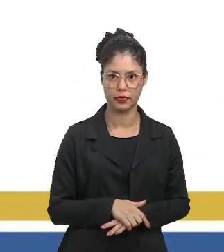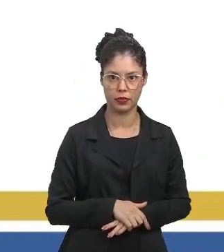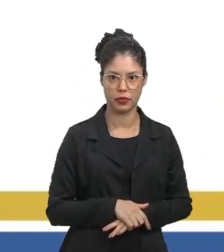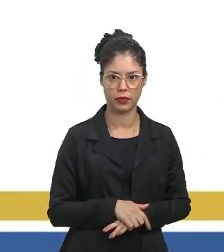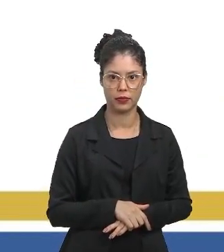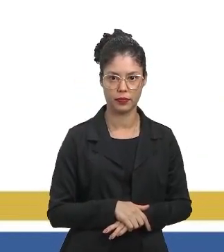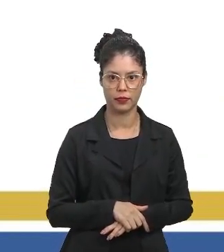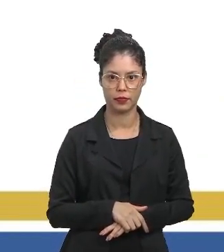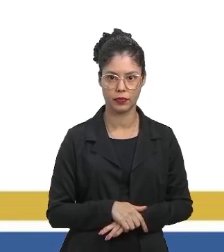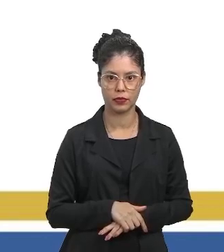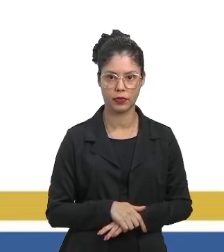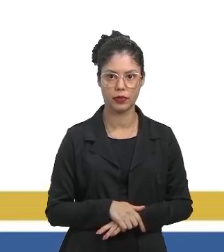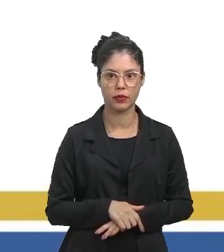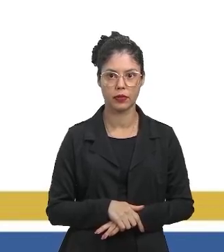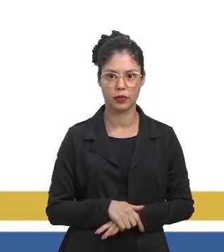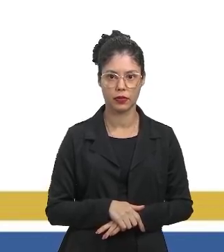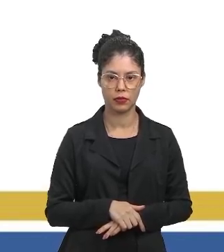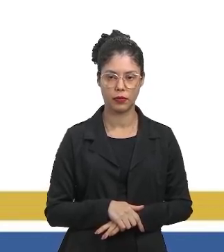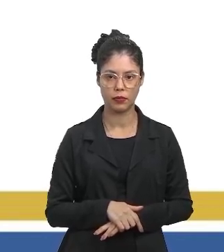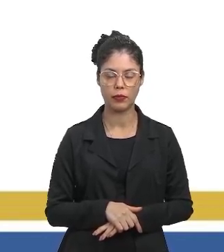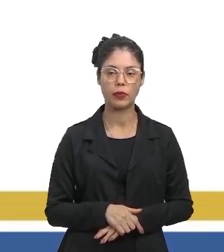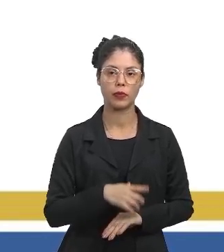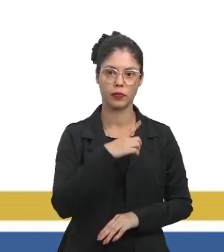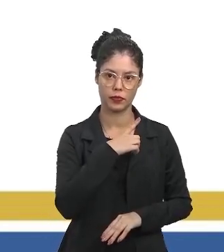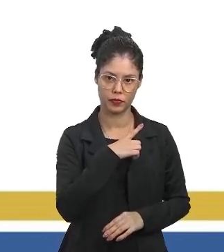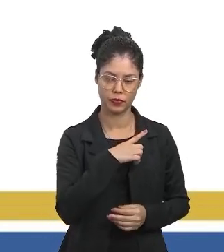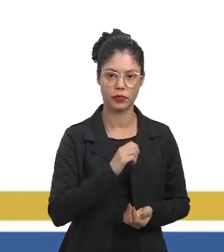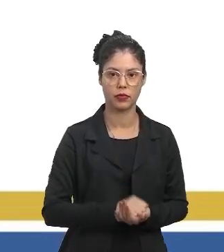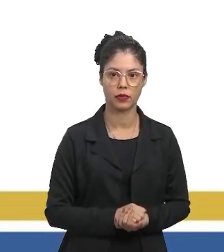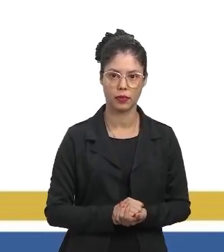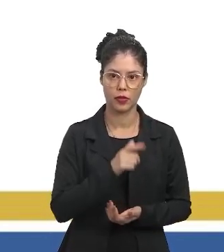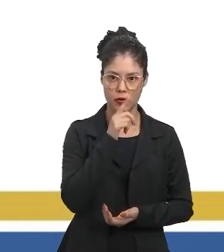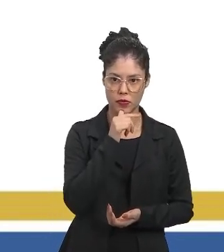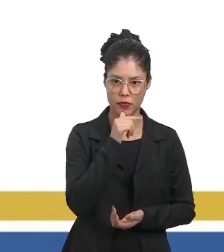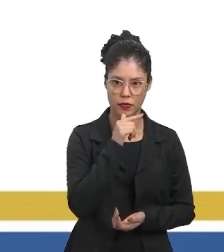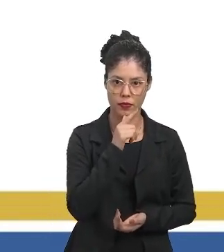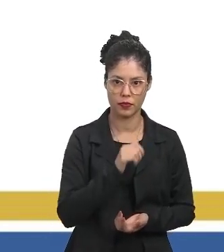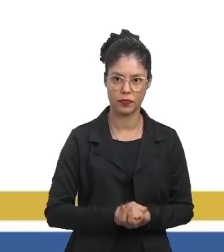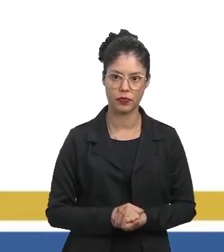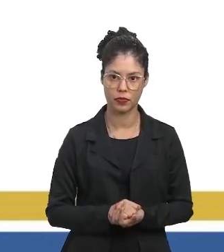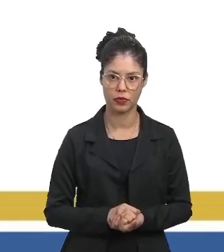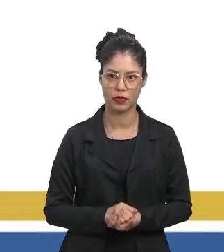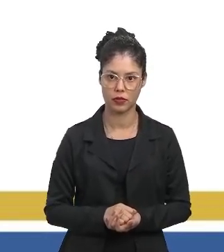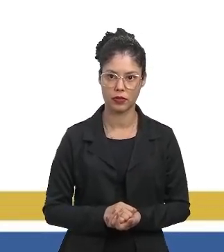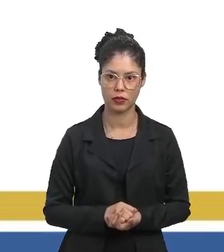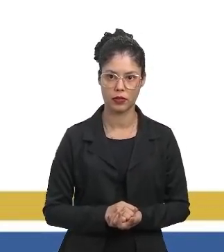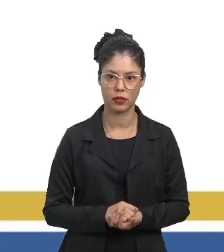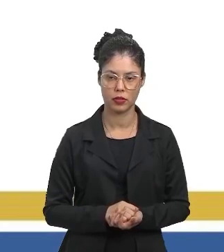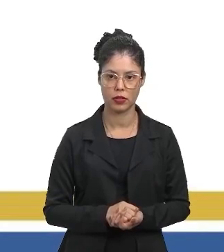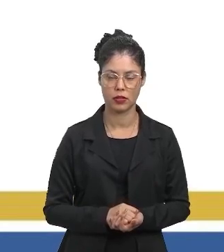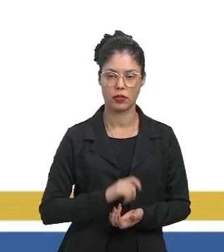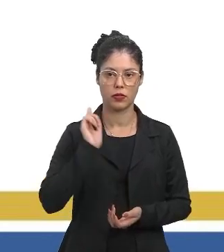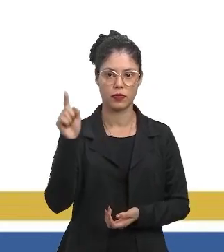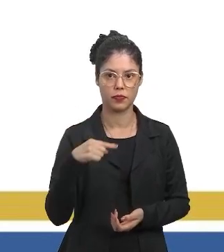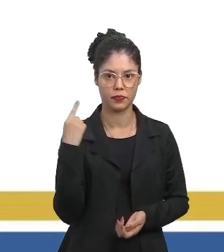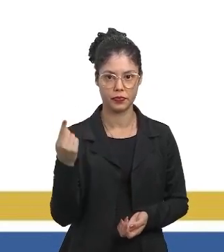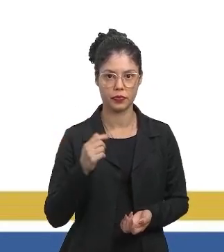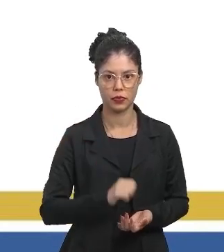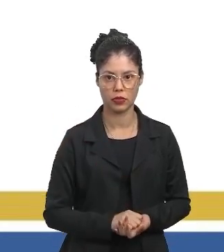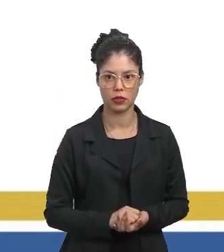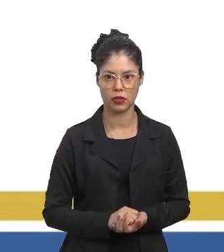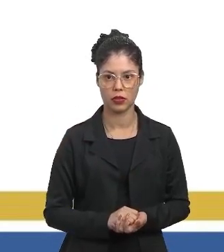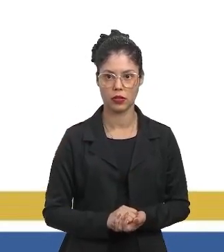processo. Ok? Aqui a gente tem o dióxido de carbono, a água, posteriormente a gente tem